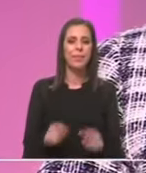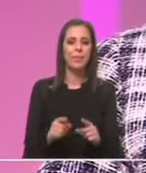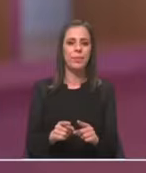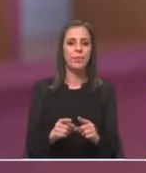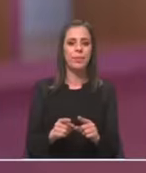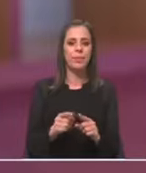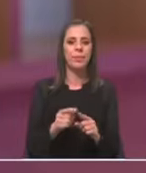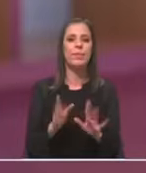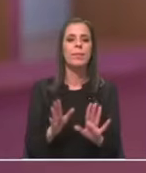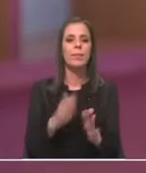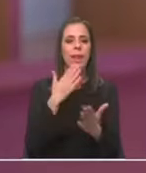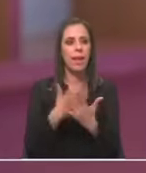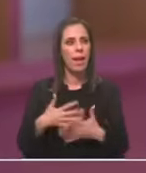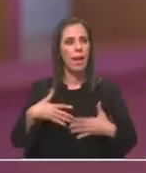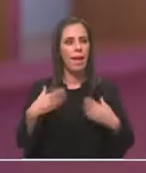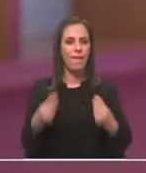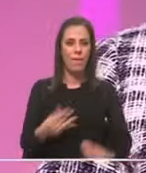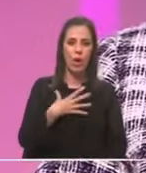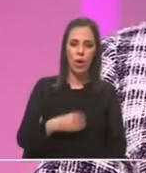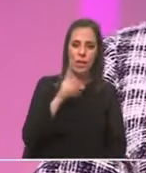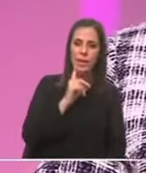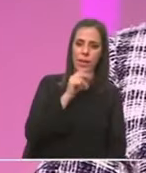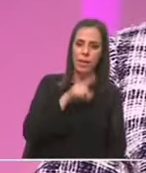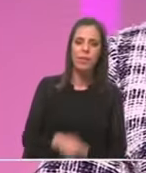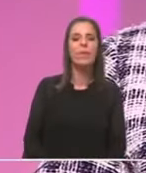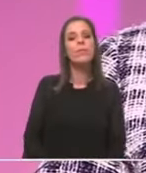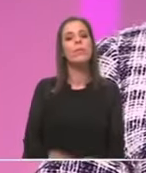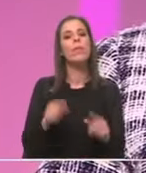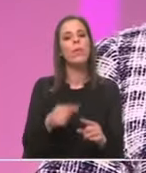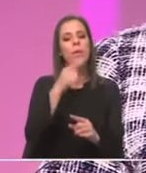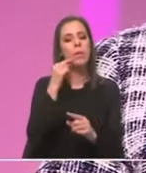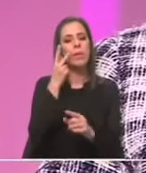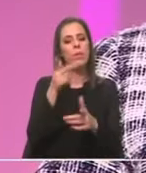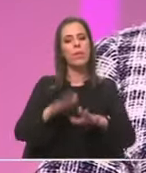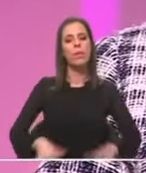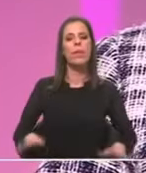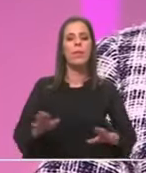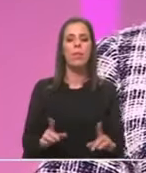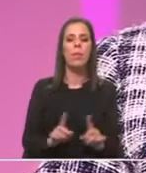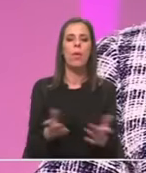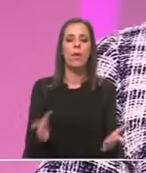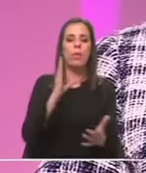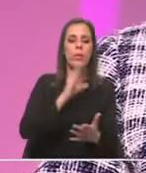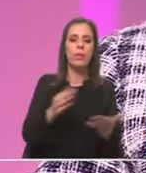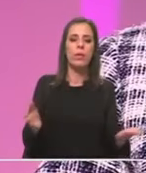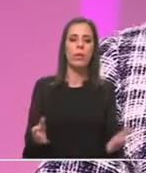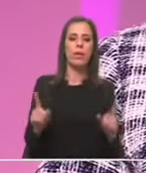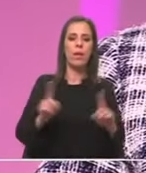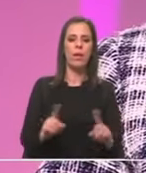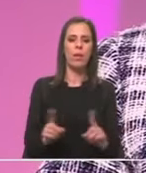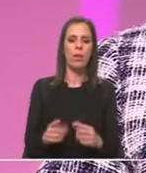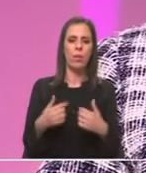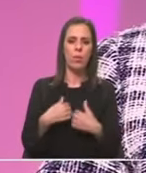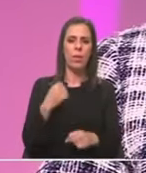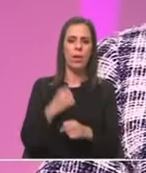Eh dá muito prazer ser avó ah hoje tem hoje tem uma vida mais calma não é ou não não sei se calhar não tem não